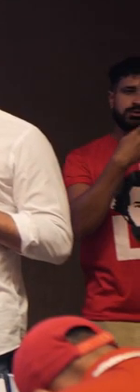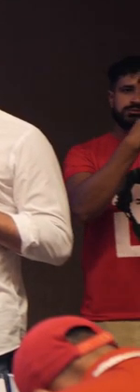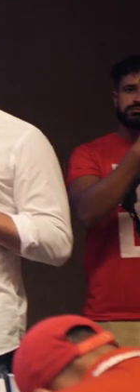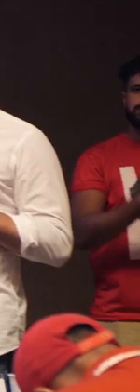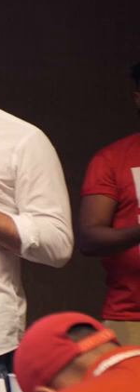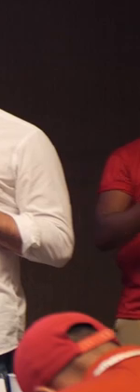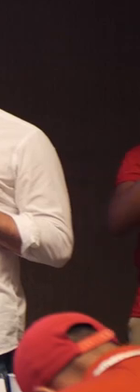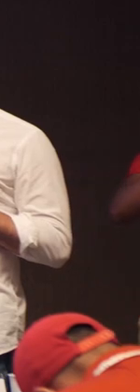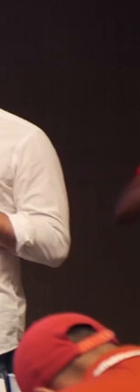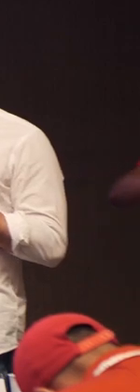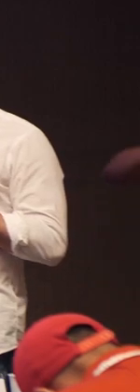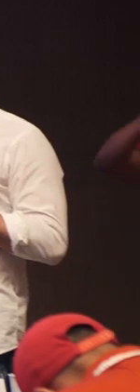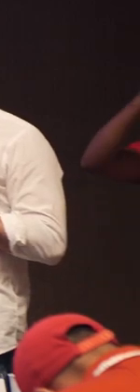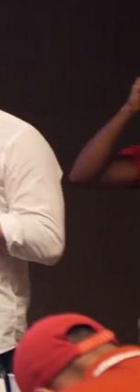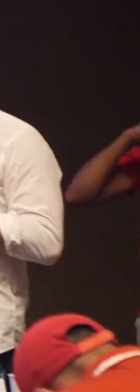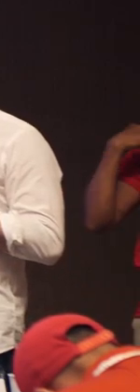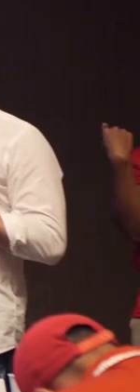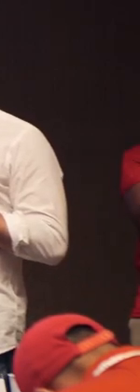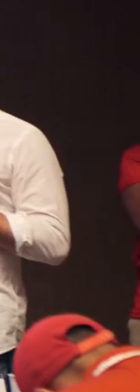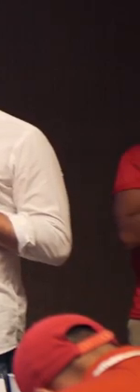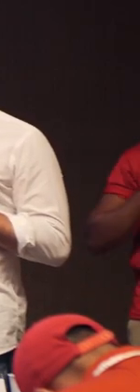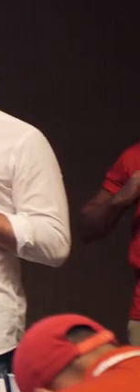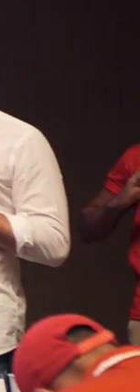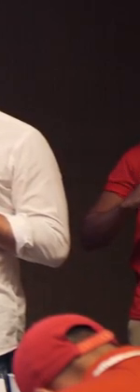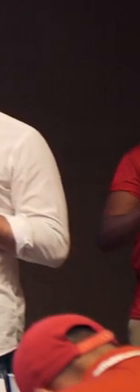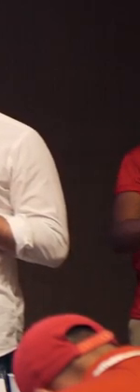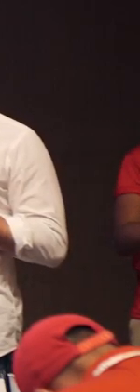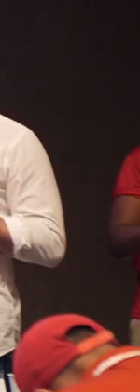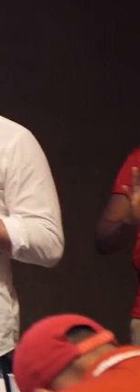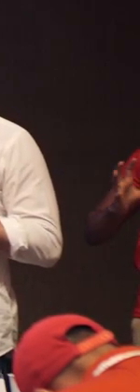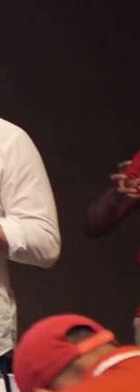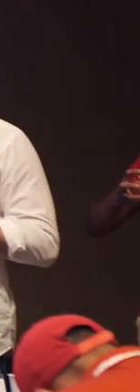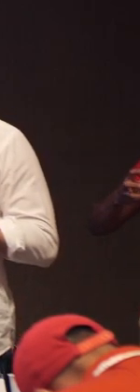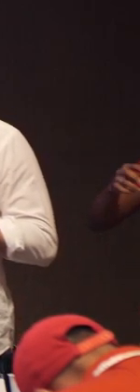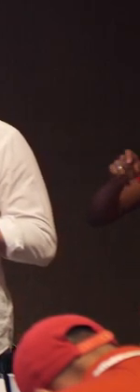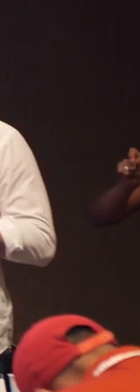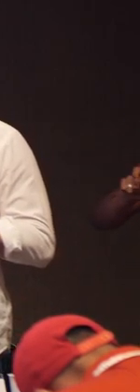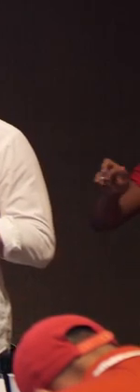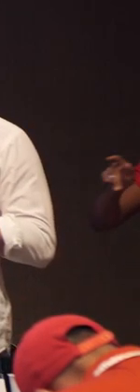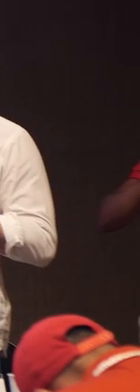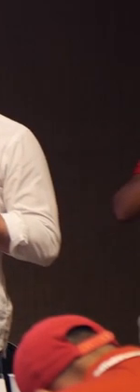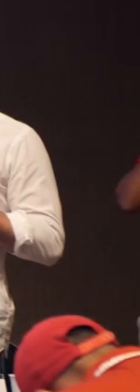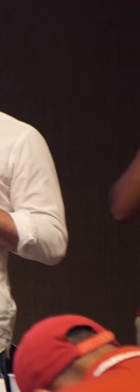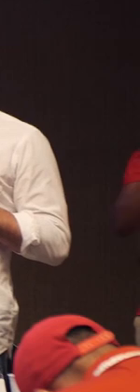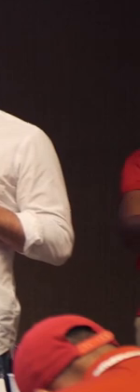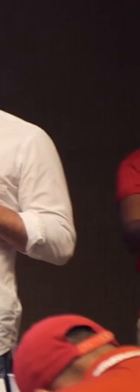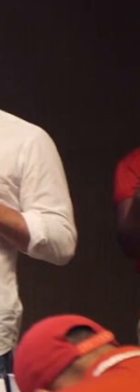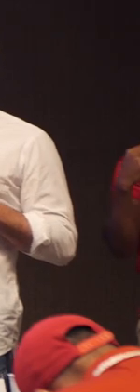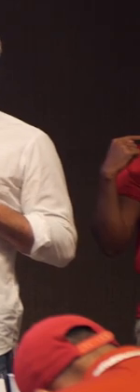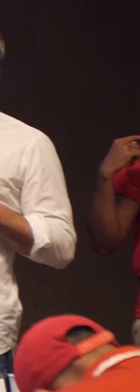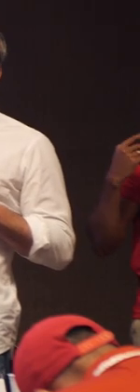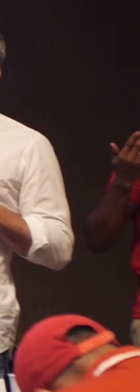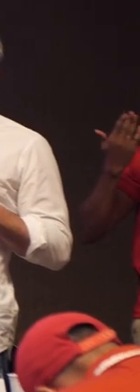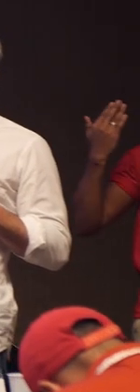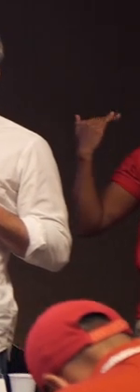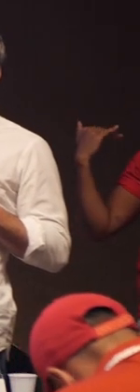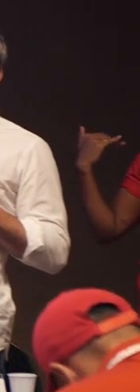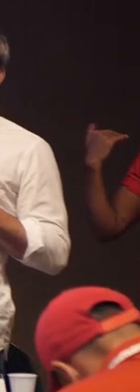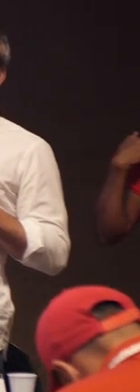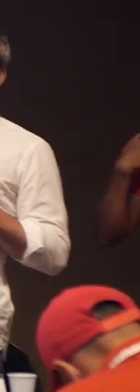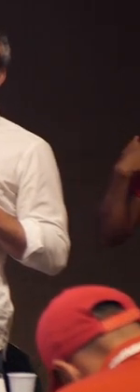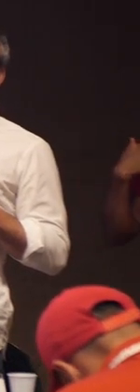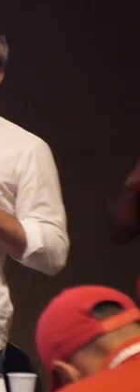muito tempo, todos nós. Foi uma turma que que veio de uma geração. Eu fui eleito deputado